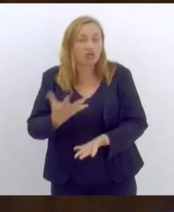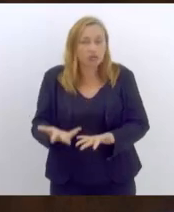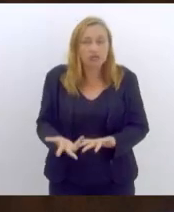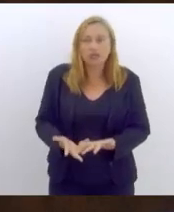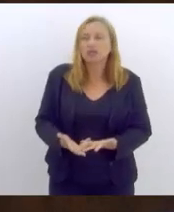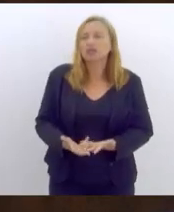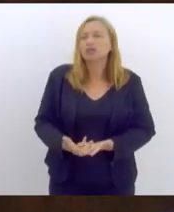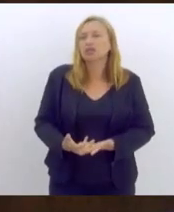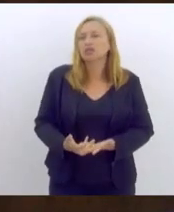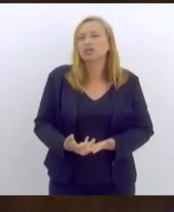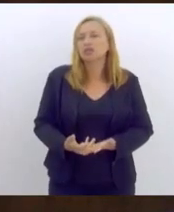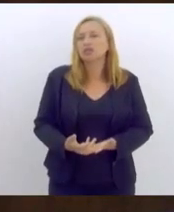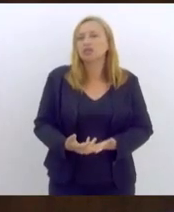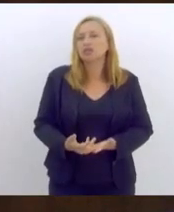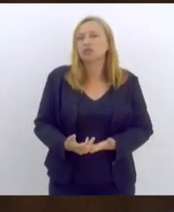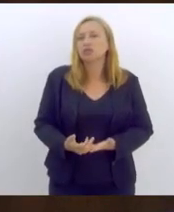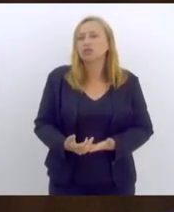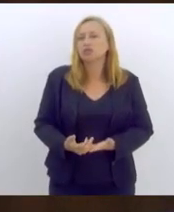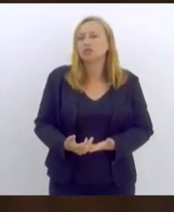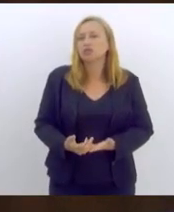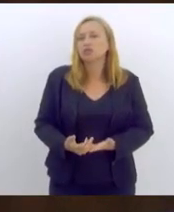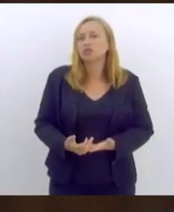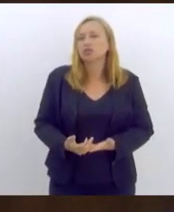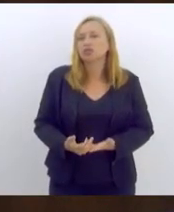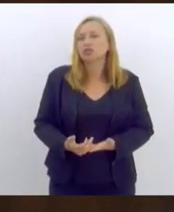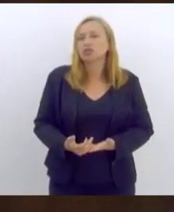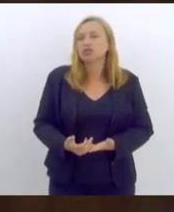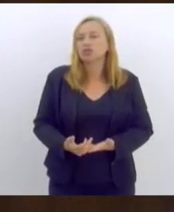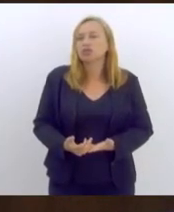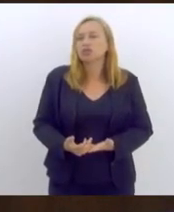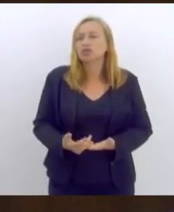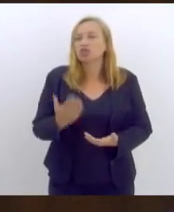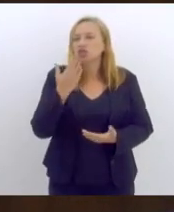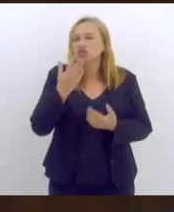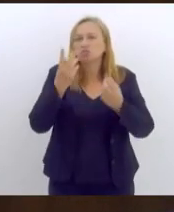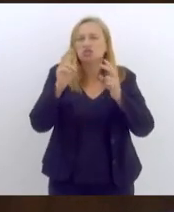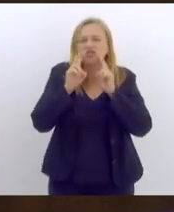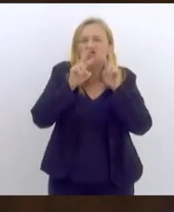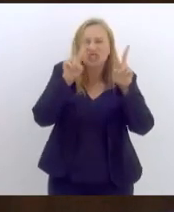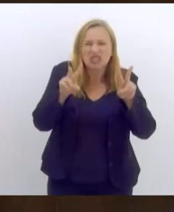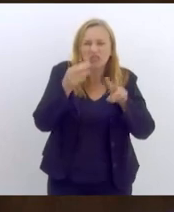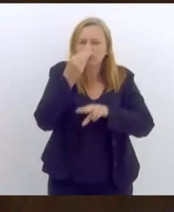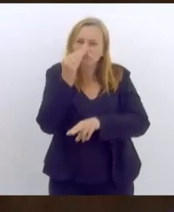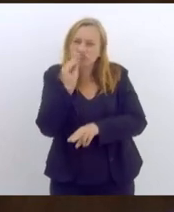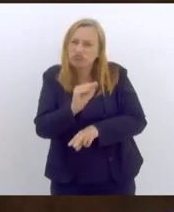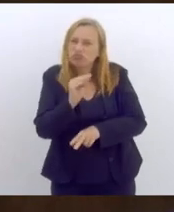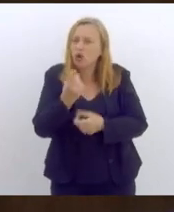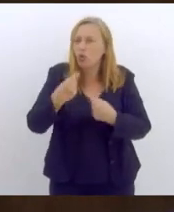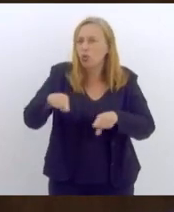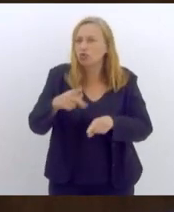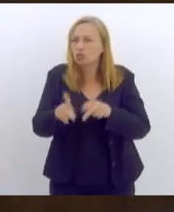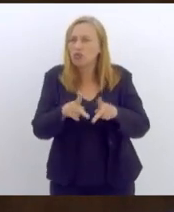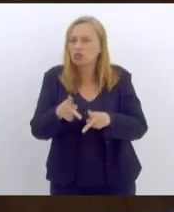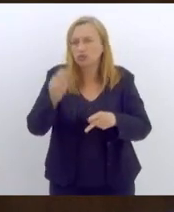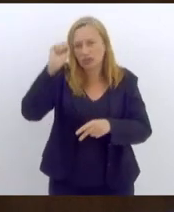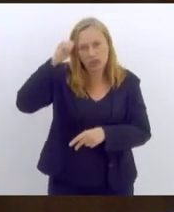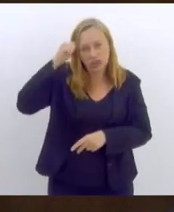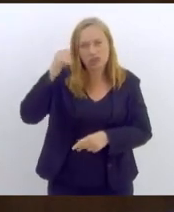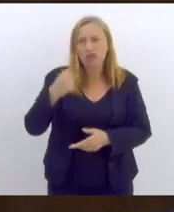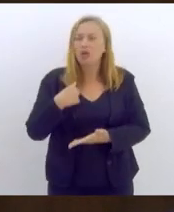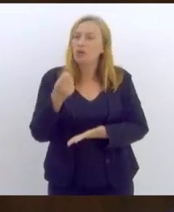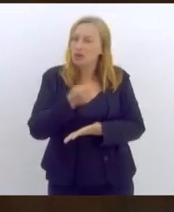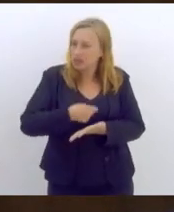tem um tipo de visão de discriminação contra o povo negro.